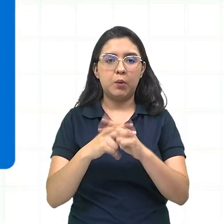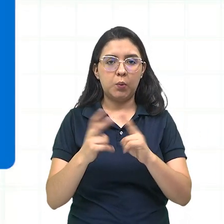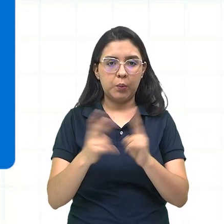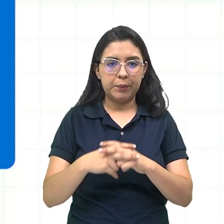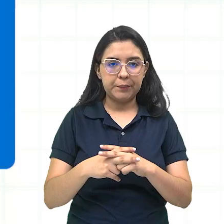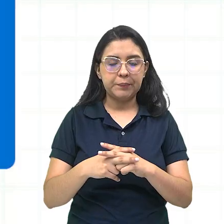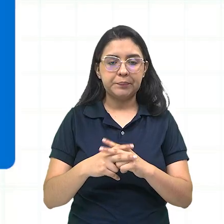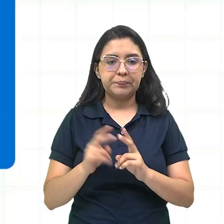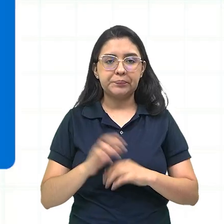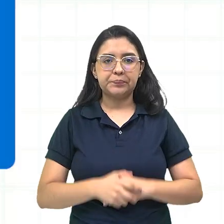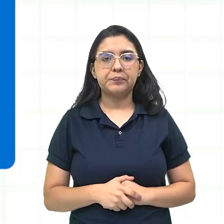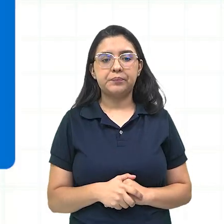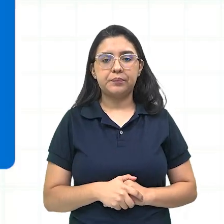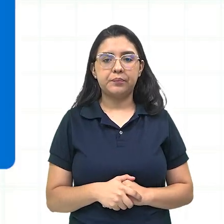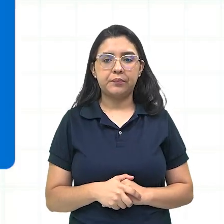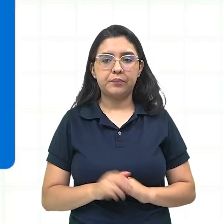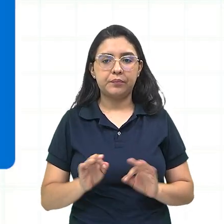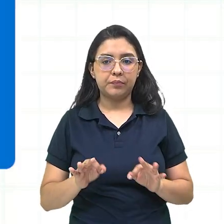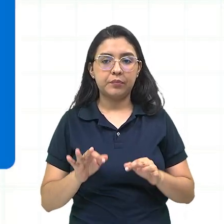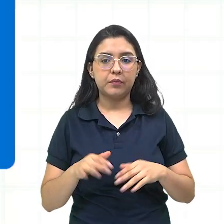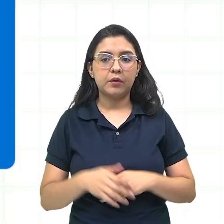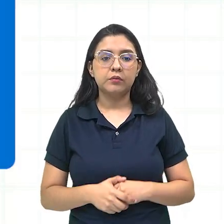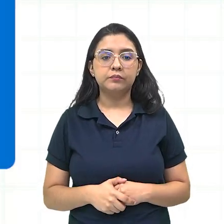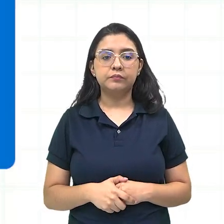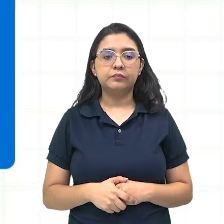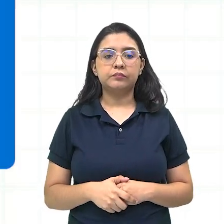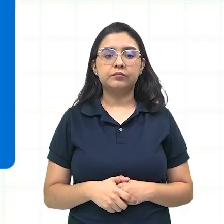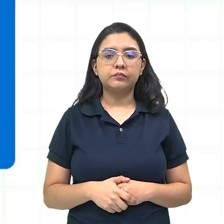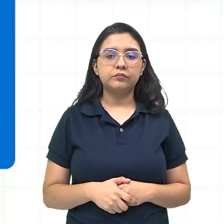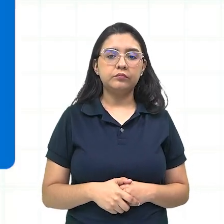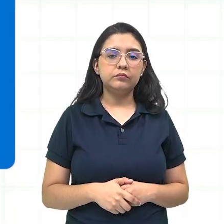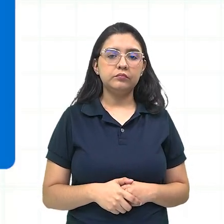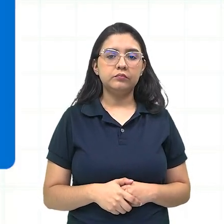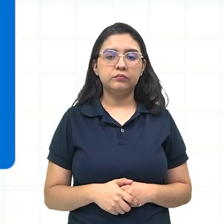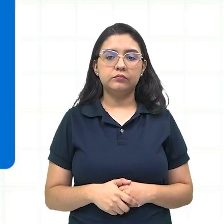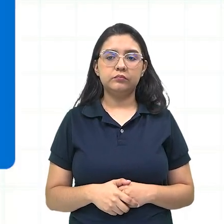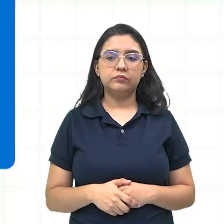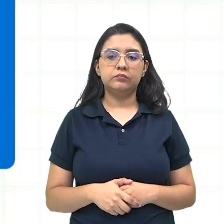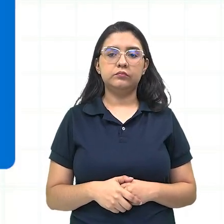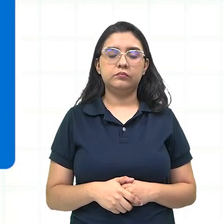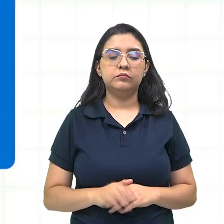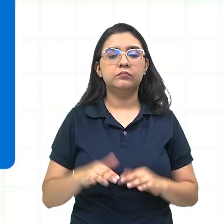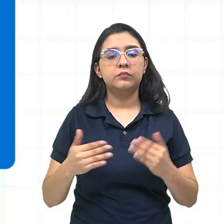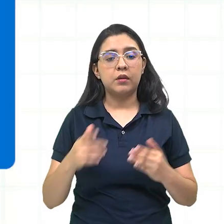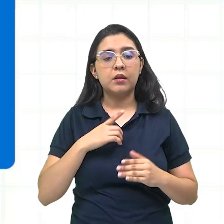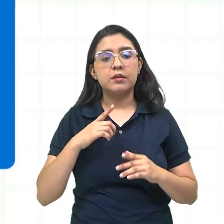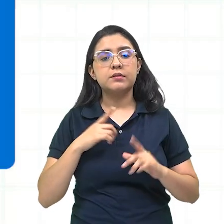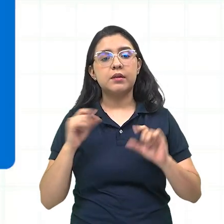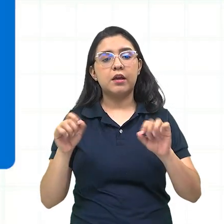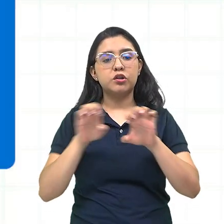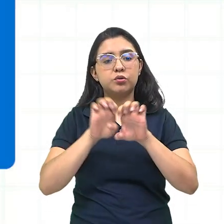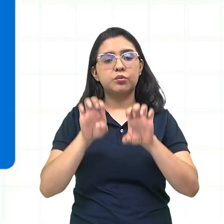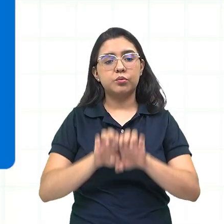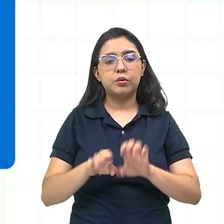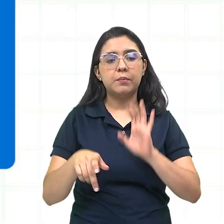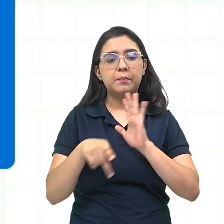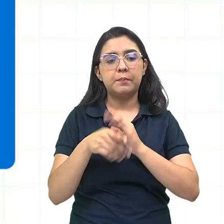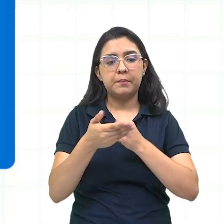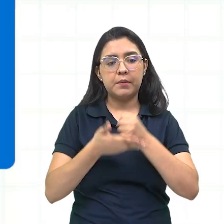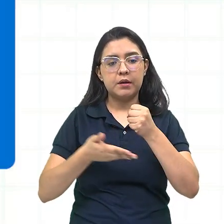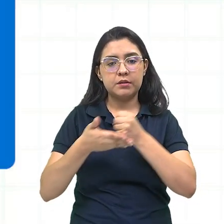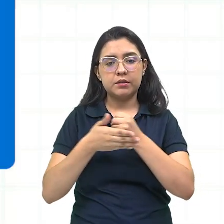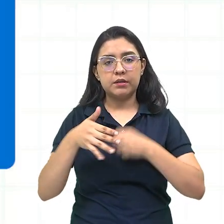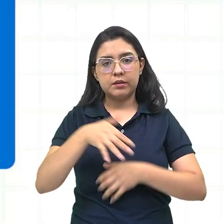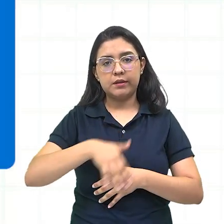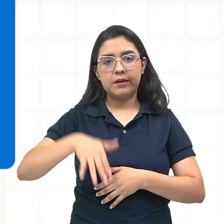para iniciar a luta. Ok? Então, essa é a configuração básica aí da área